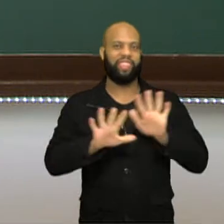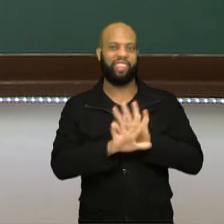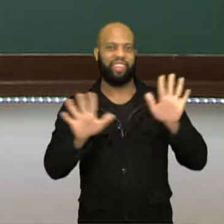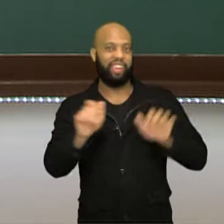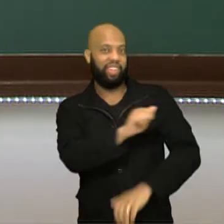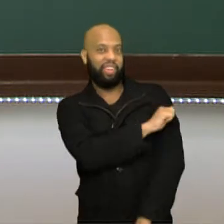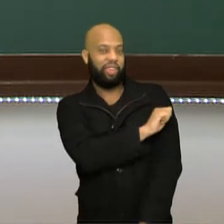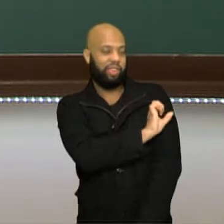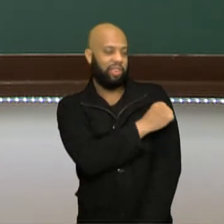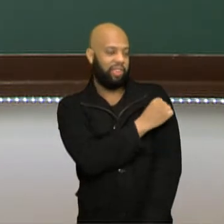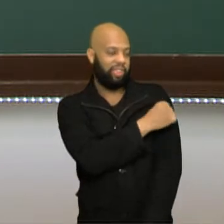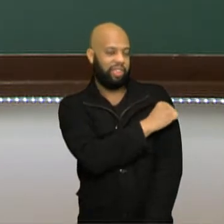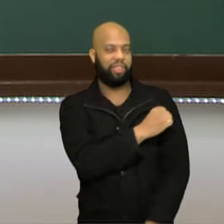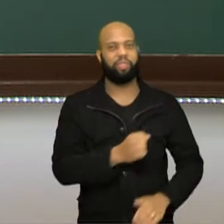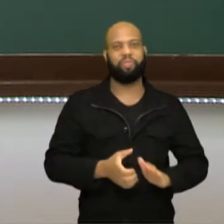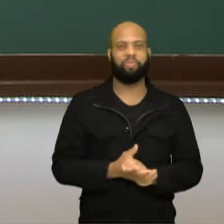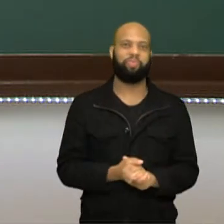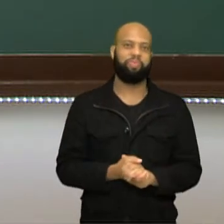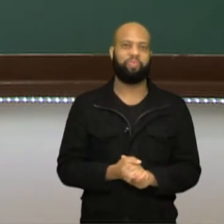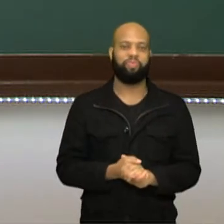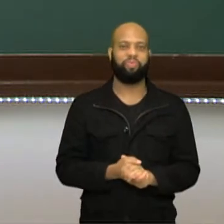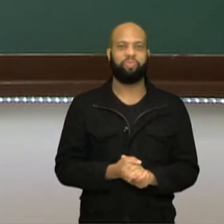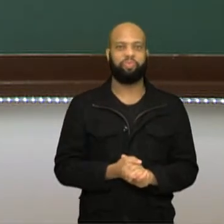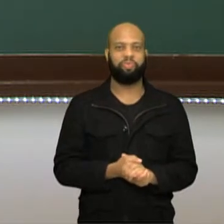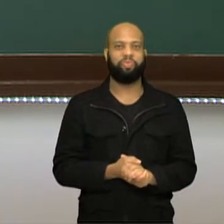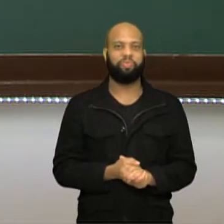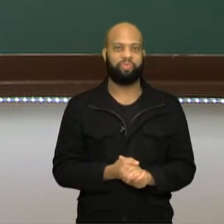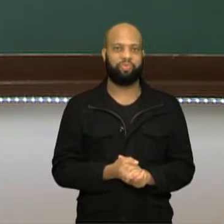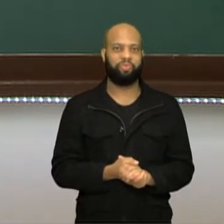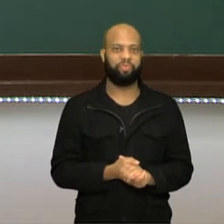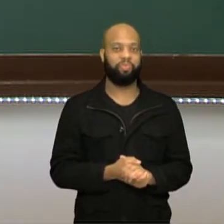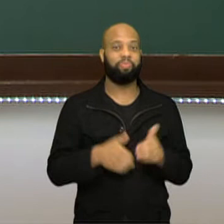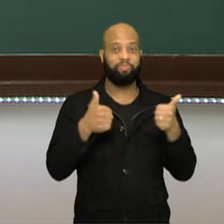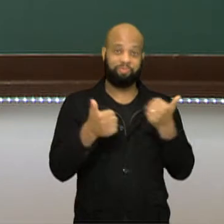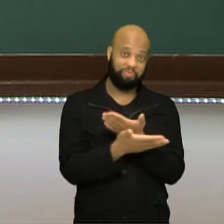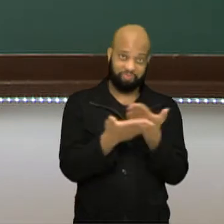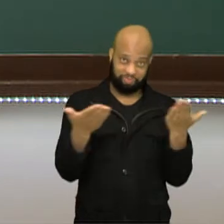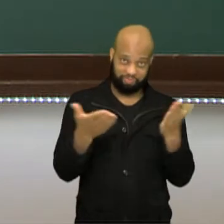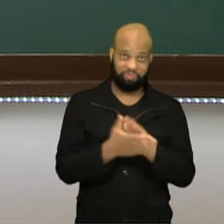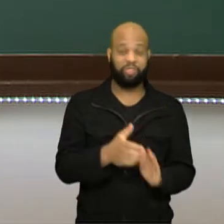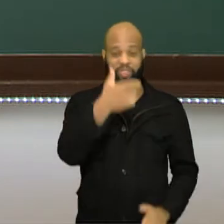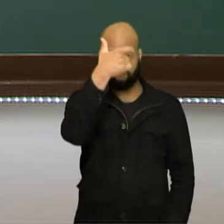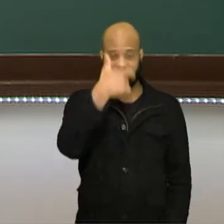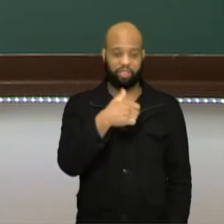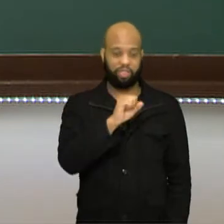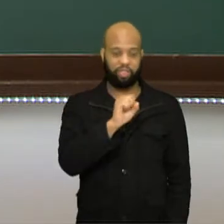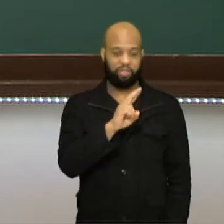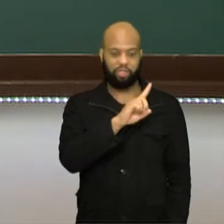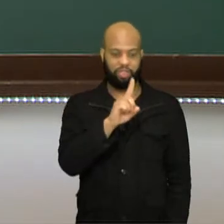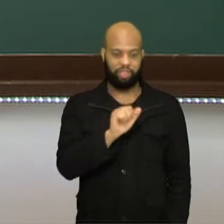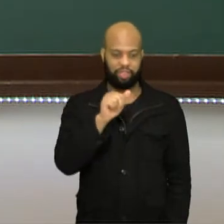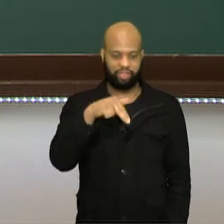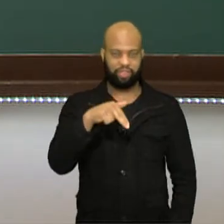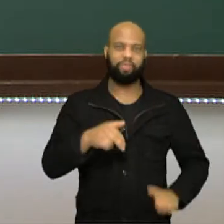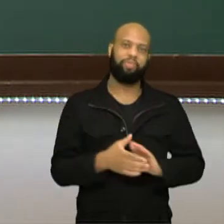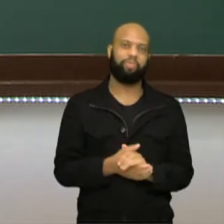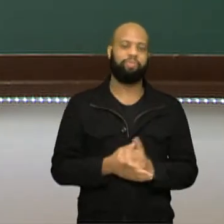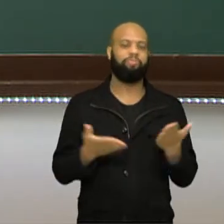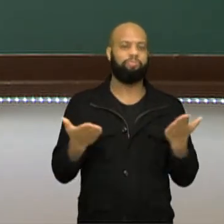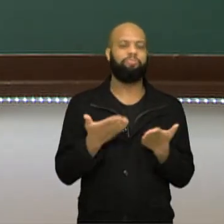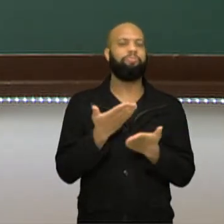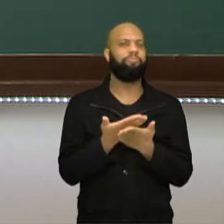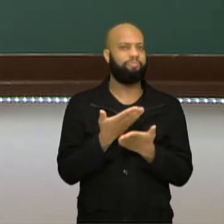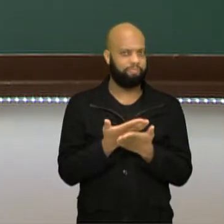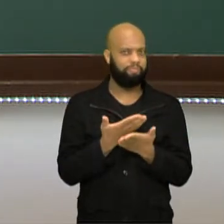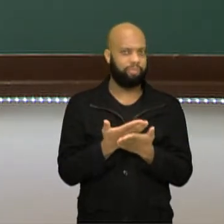Olá, estudantes do 8º ano do ensino fundamental. Tudo bem com vocês? Eu sou a professora Suzana dos Anjos e essa